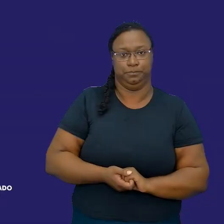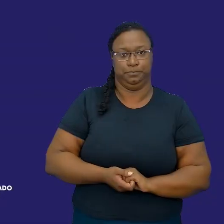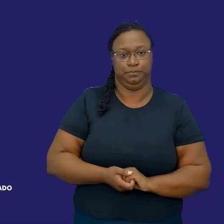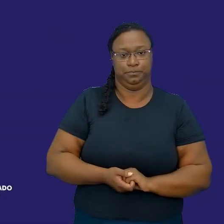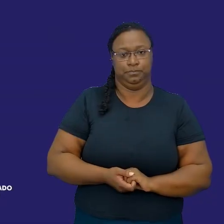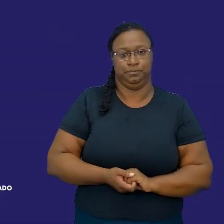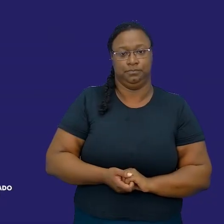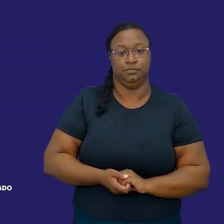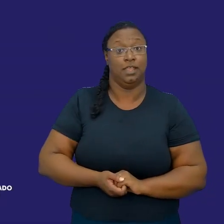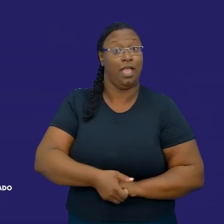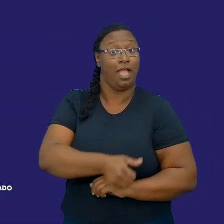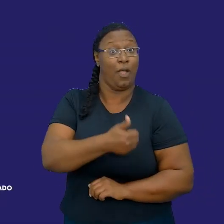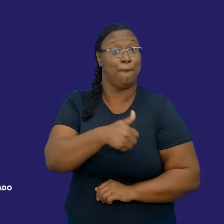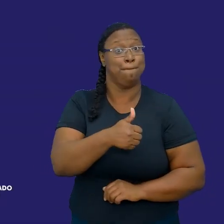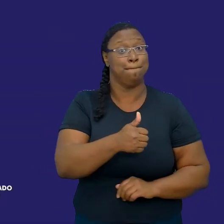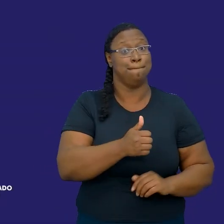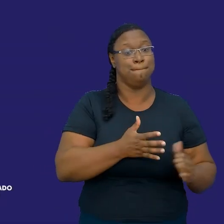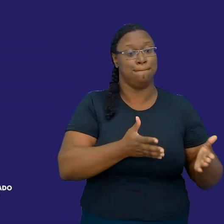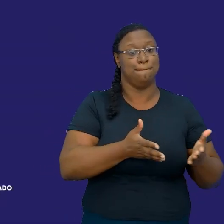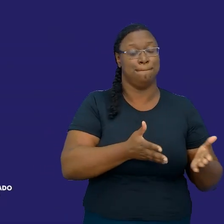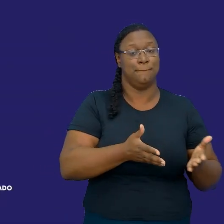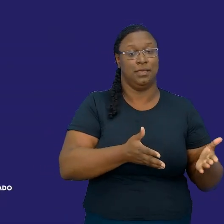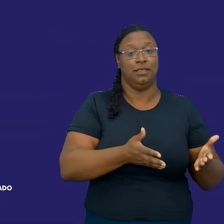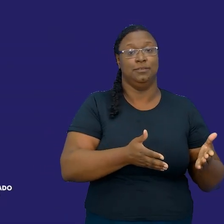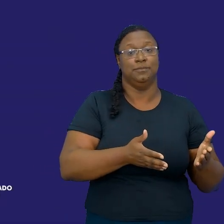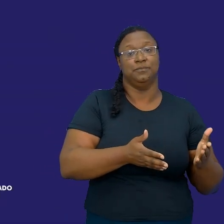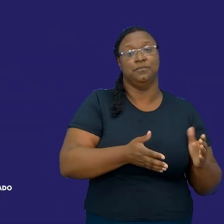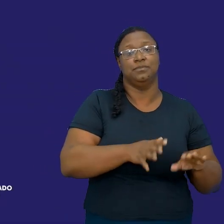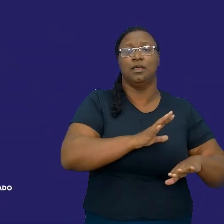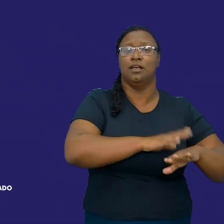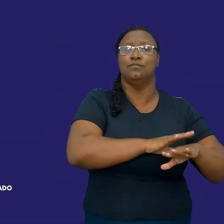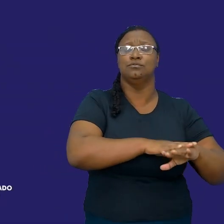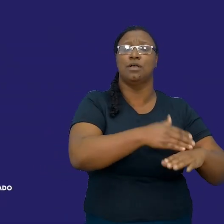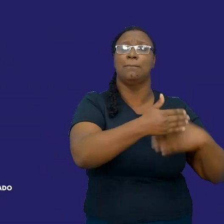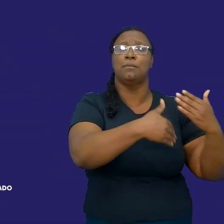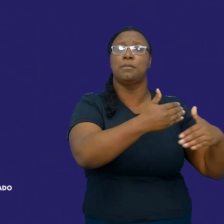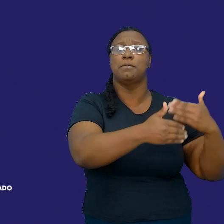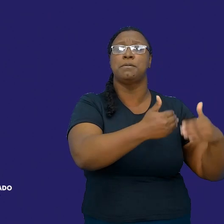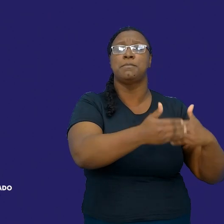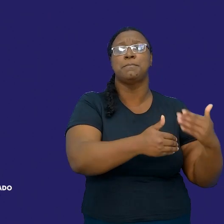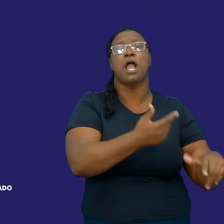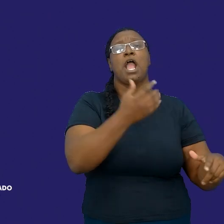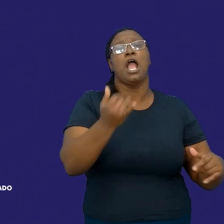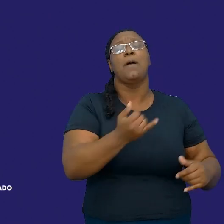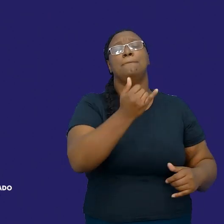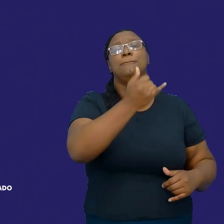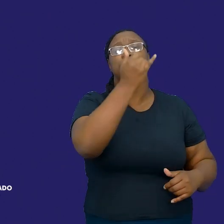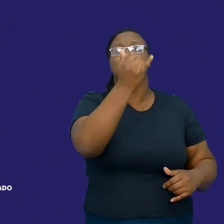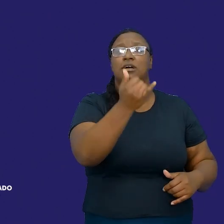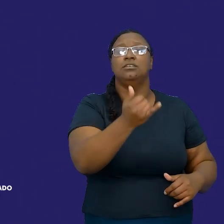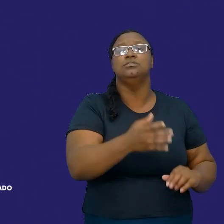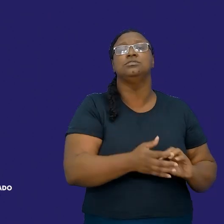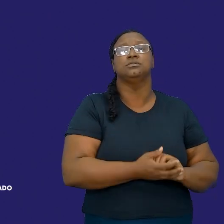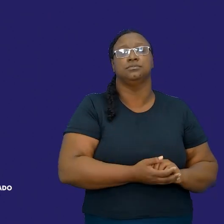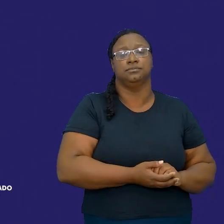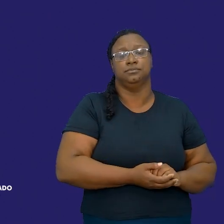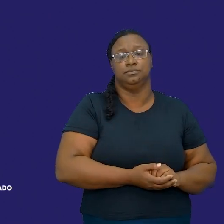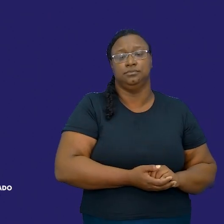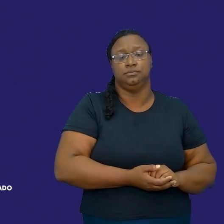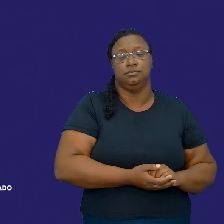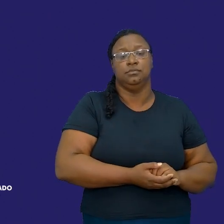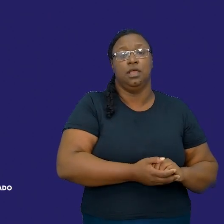Chegamos, então, né, no nosso primeiro momento, no qual iremos retomar algumas informações importantes sobre o nosso